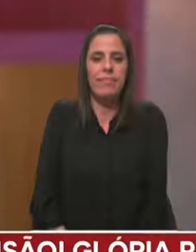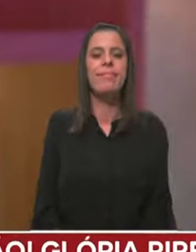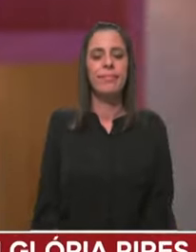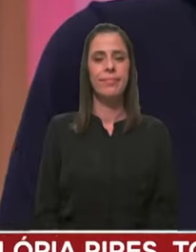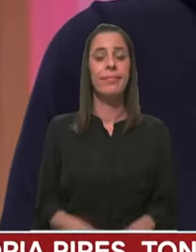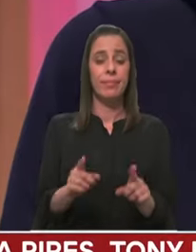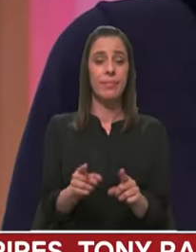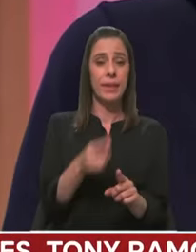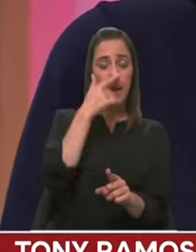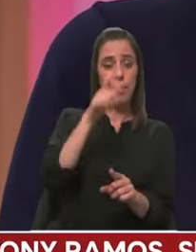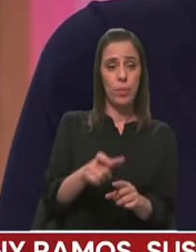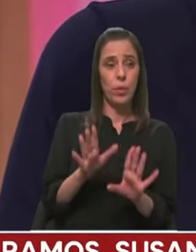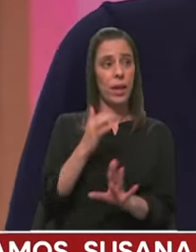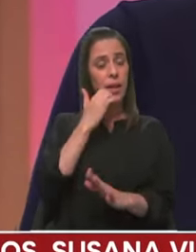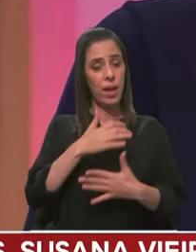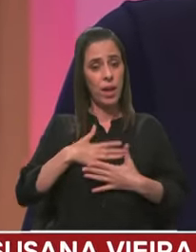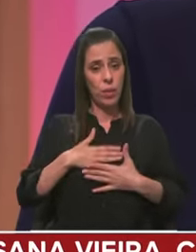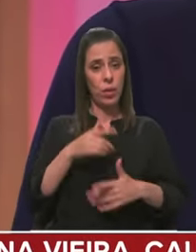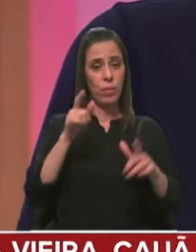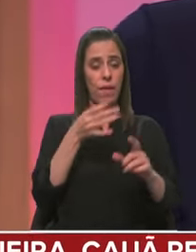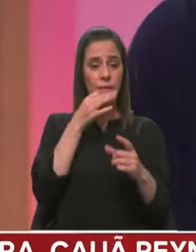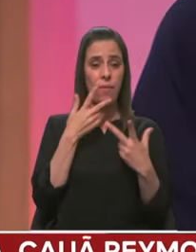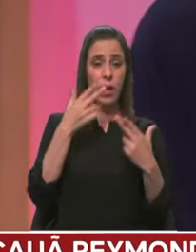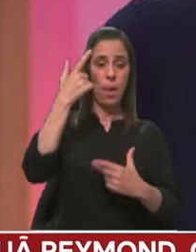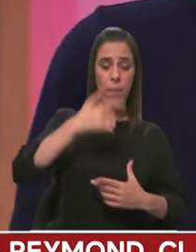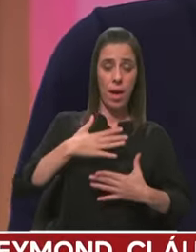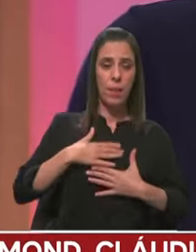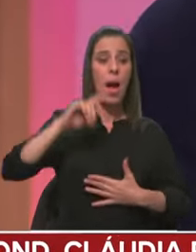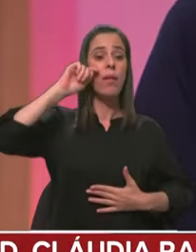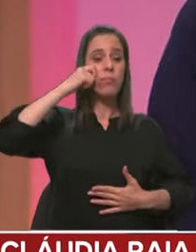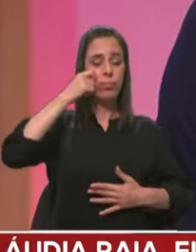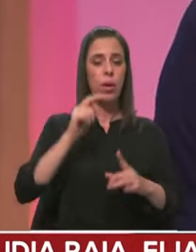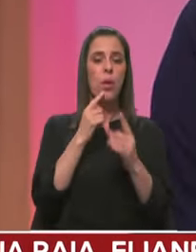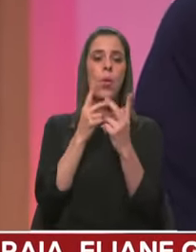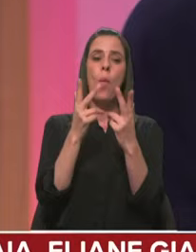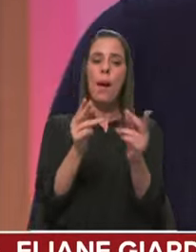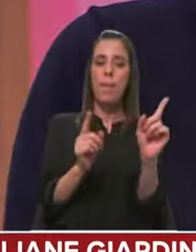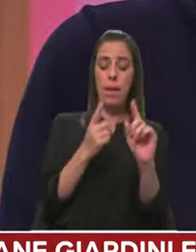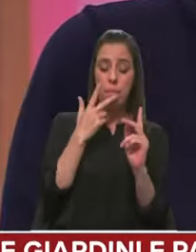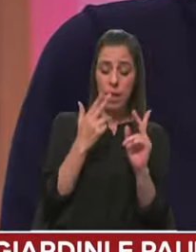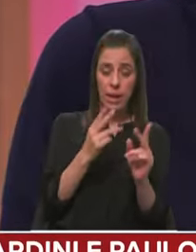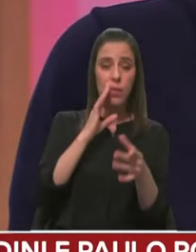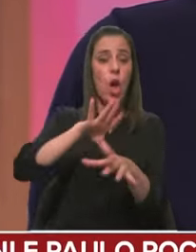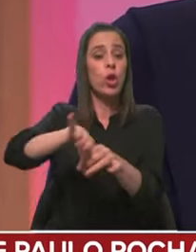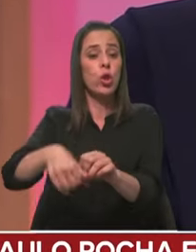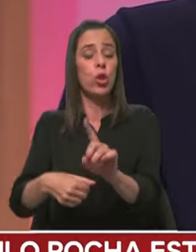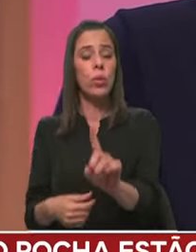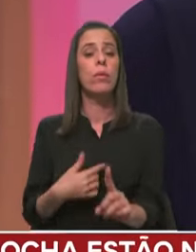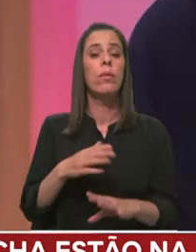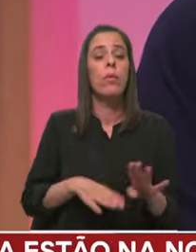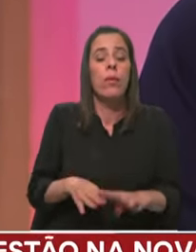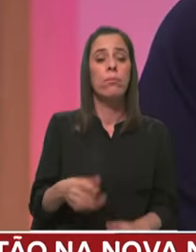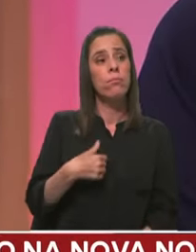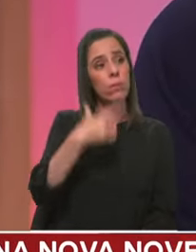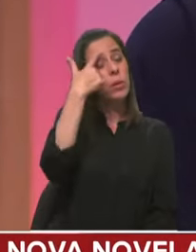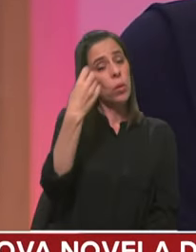isto tem esta pessoa tem que estar em dor e às vezes quando as pessoas falam mal de mim de forma perjura não é uma crítica construtiva é uma crítica destrutiva o que é que eu faço